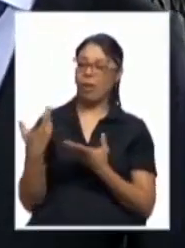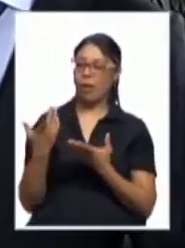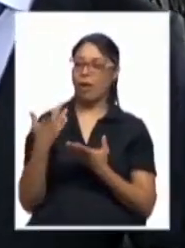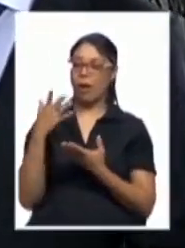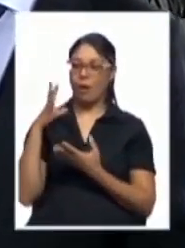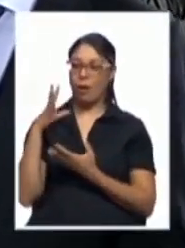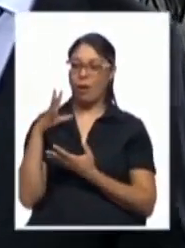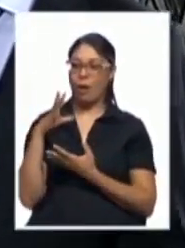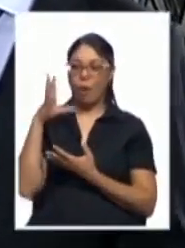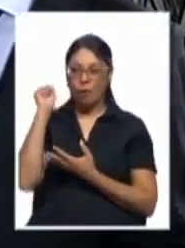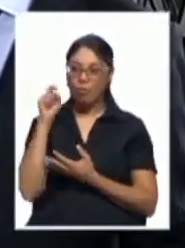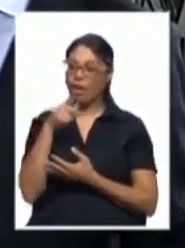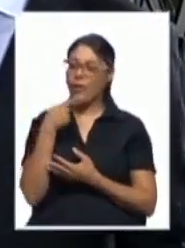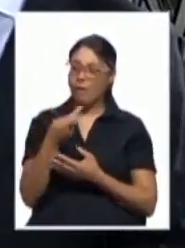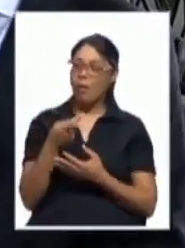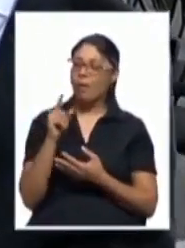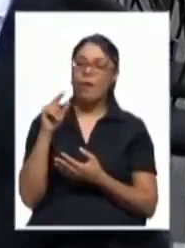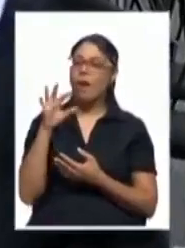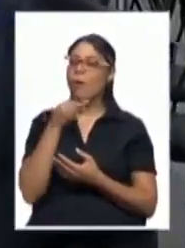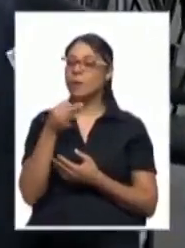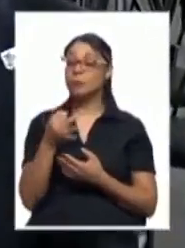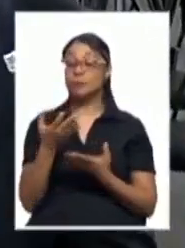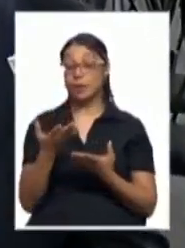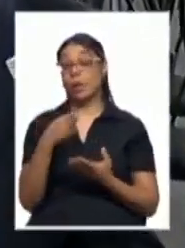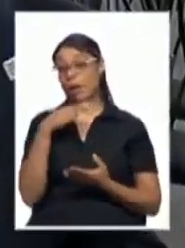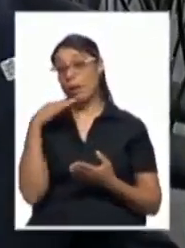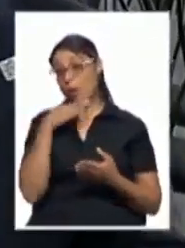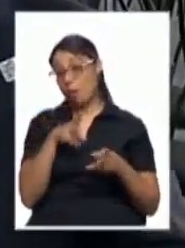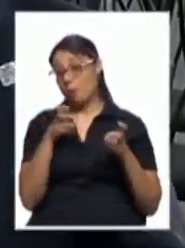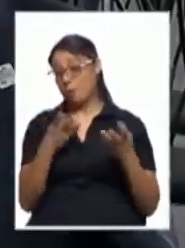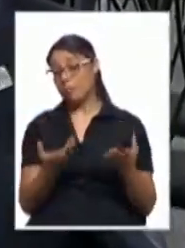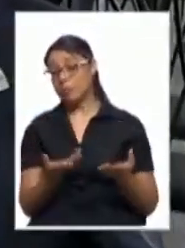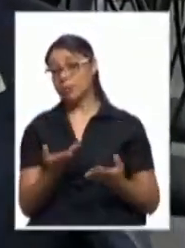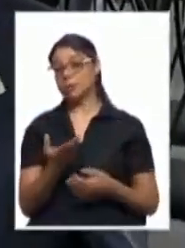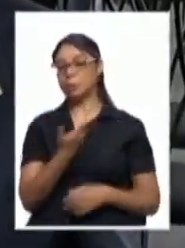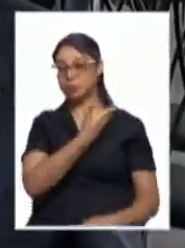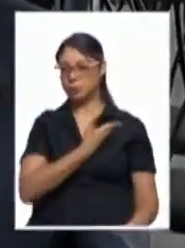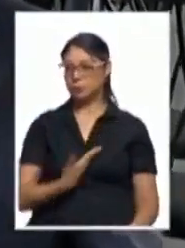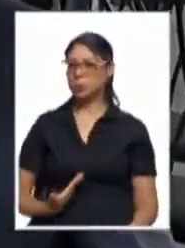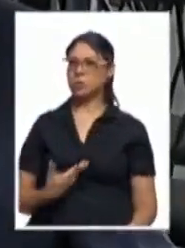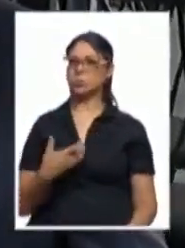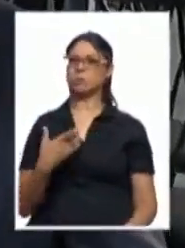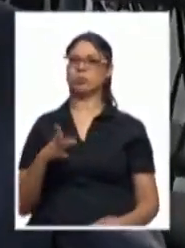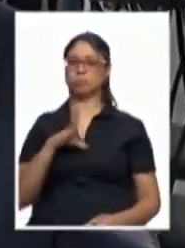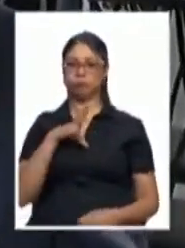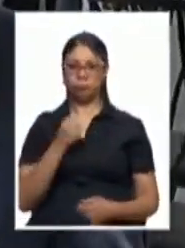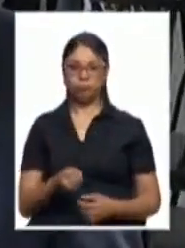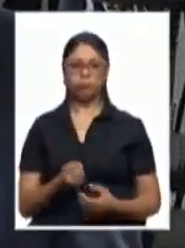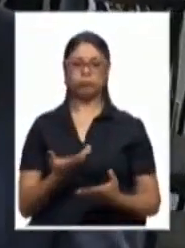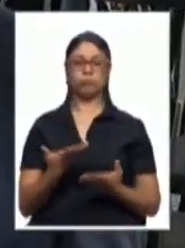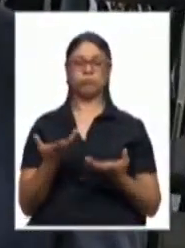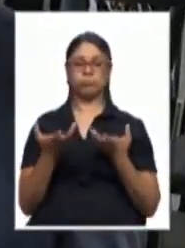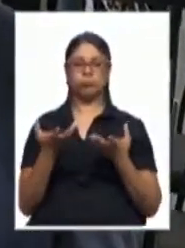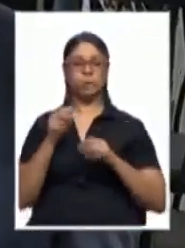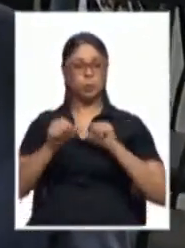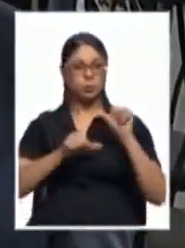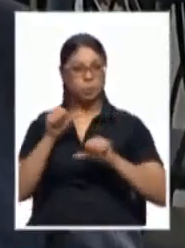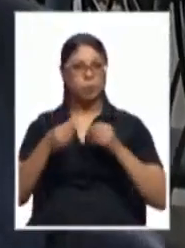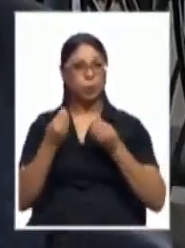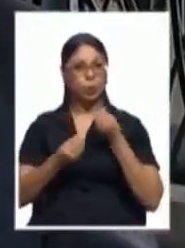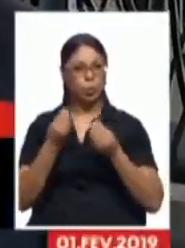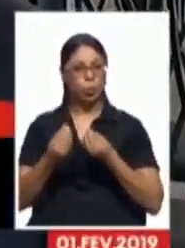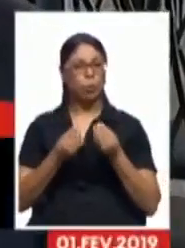Olha, a avaliação é positiva. A gente percebe que o governador realmente ele está determinado a melhorar, a modificar a forma de